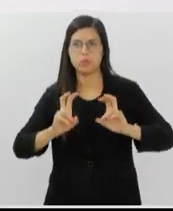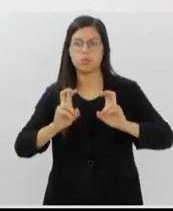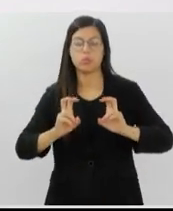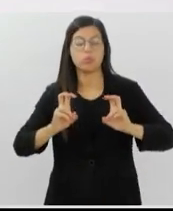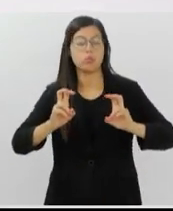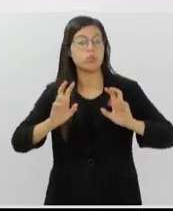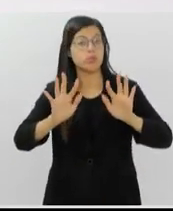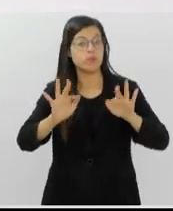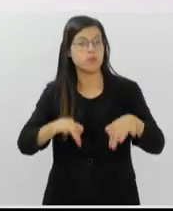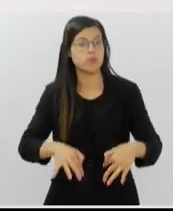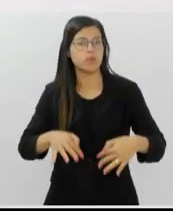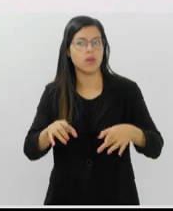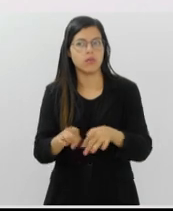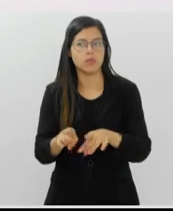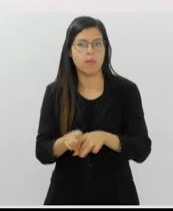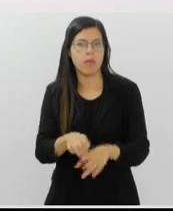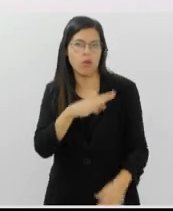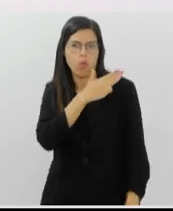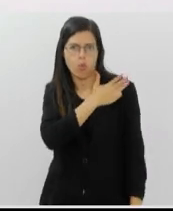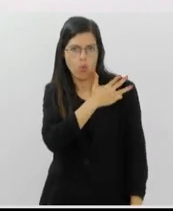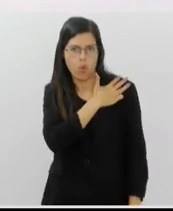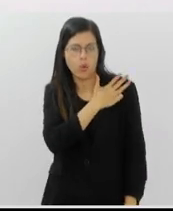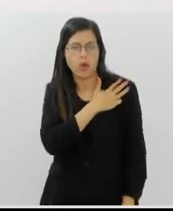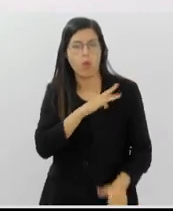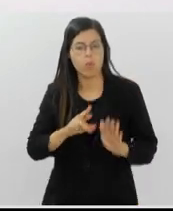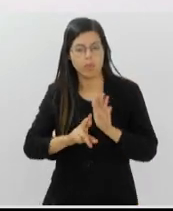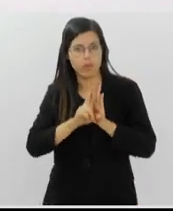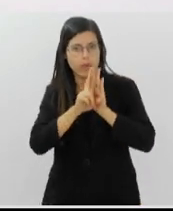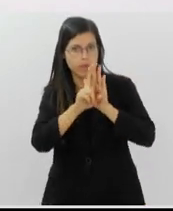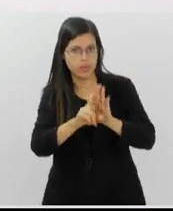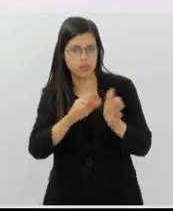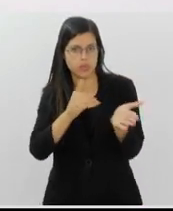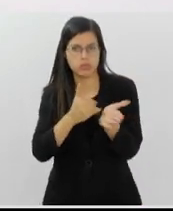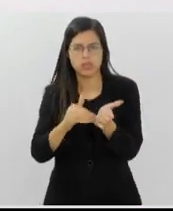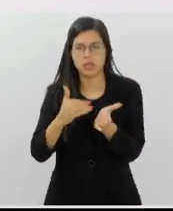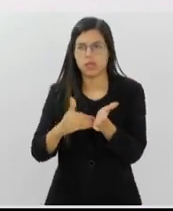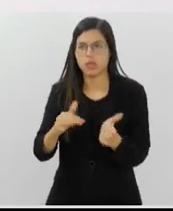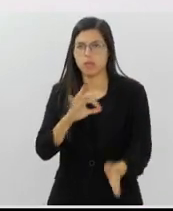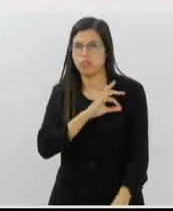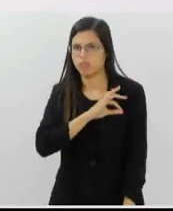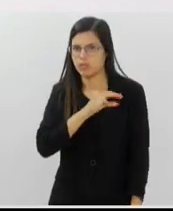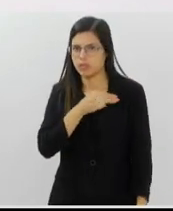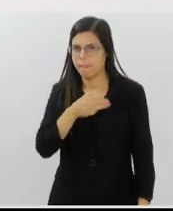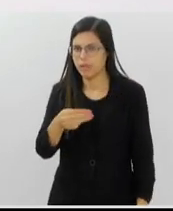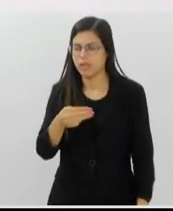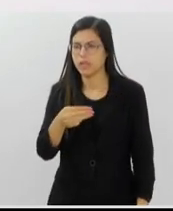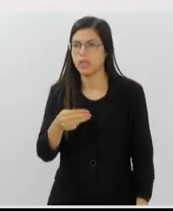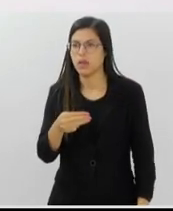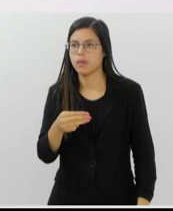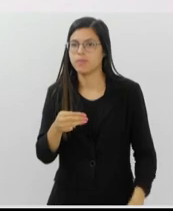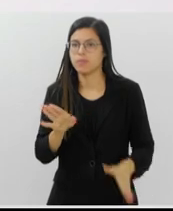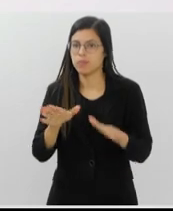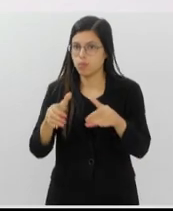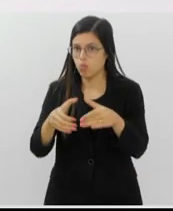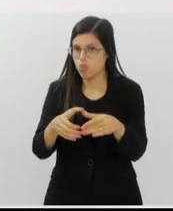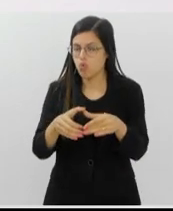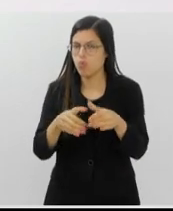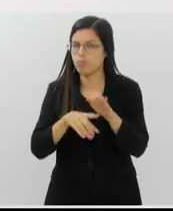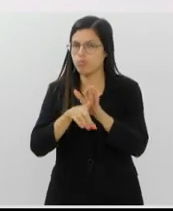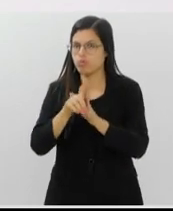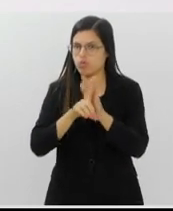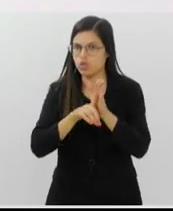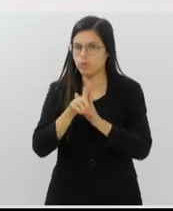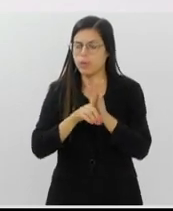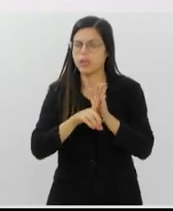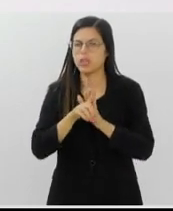final, nós ouvimos do coronel, que está representando o secretário da Polícia Militar, que um grupo de estudo foi